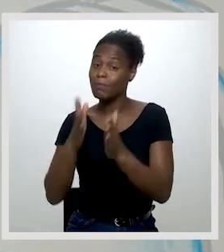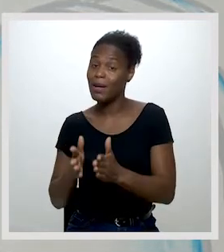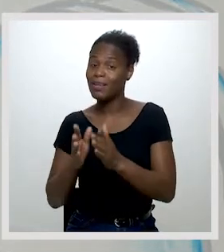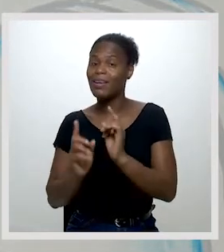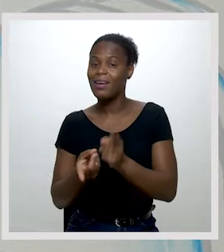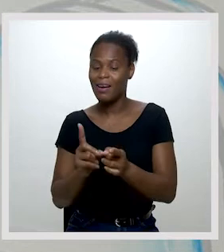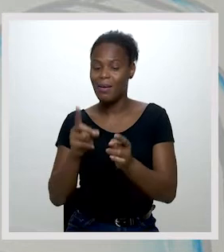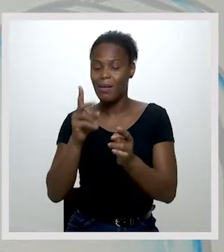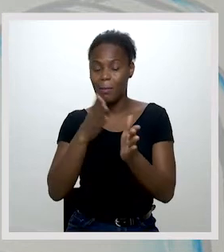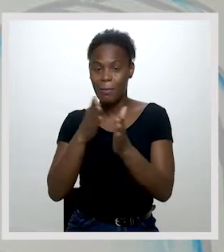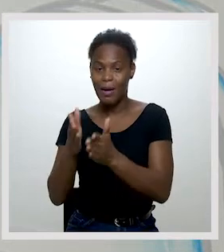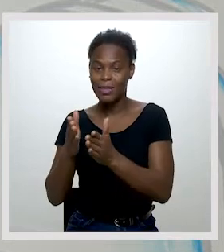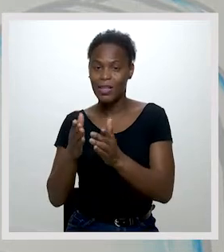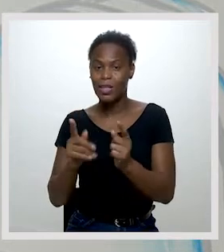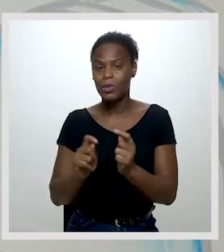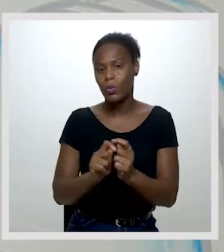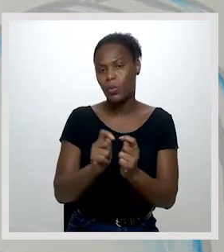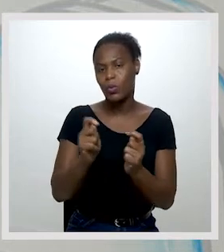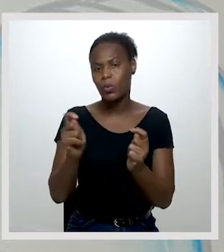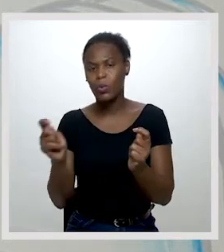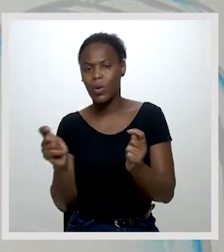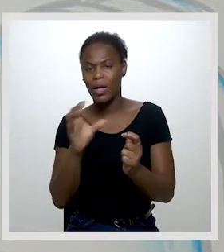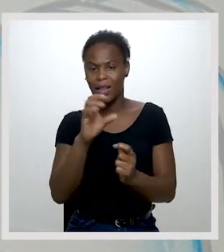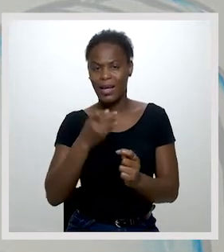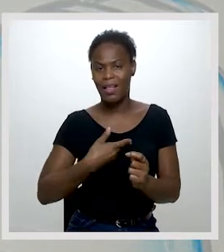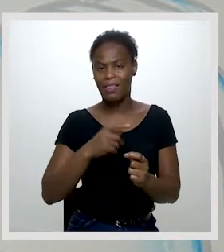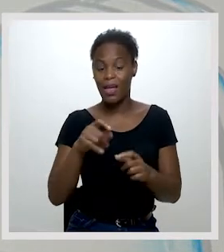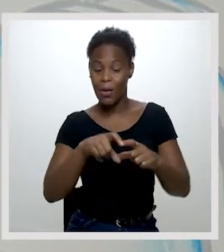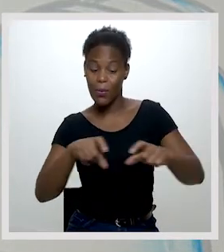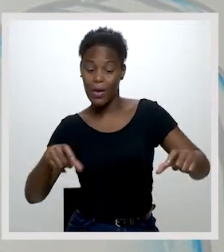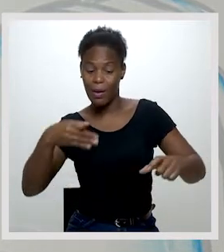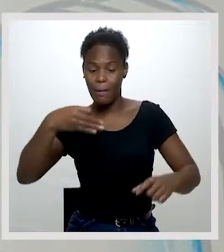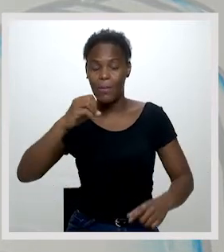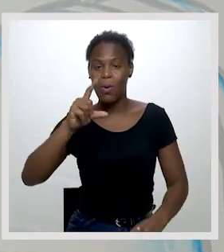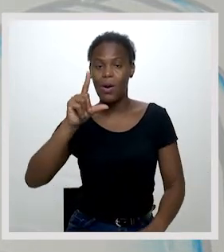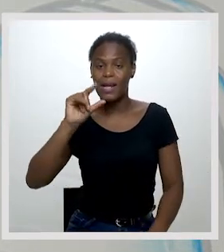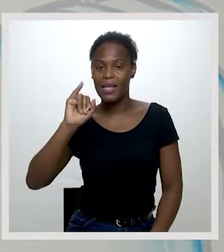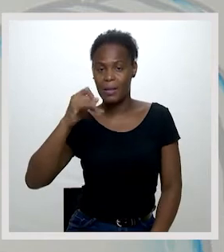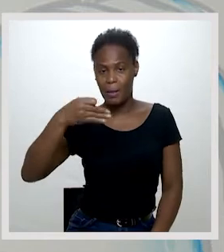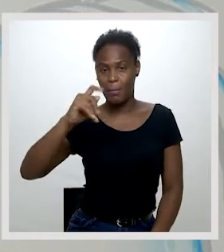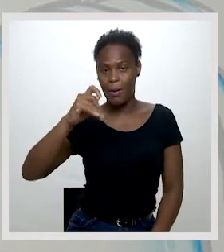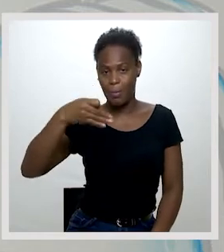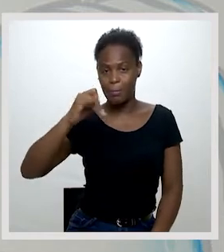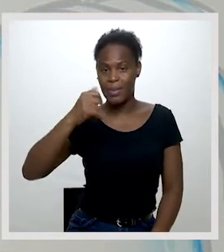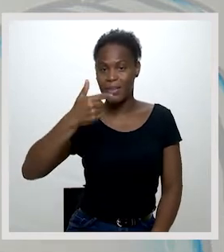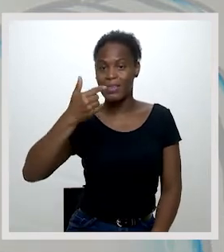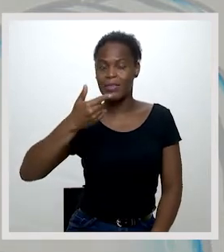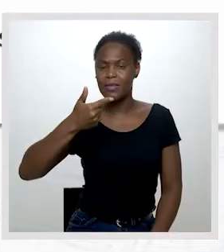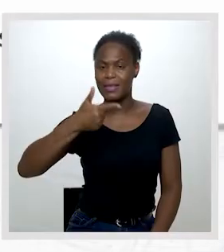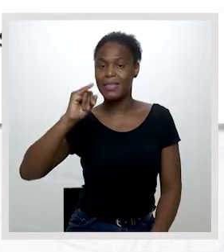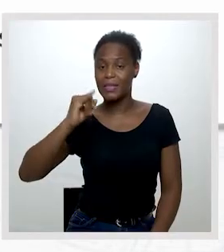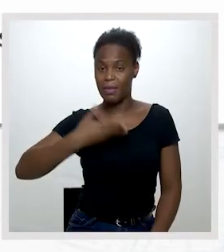etapa de alongamento das cadeias polipeptídicas. Então, vamos ver então como é que isso acontece. Por